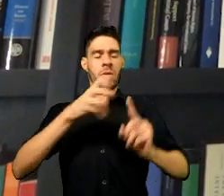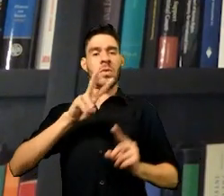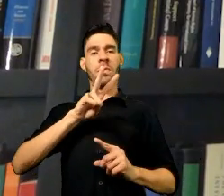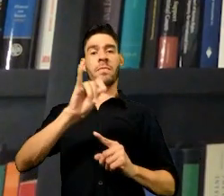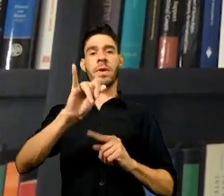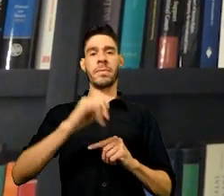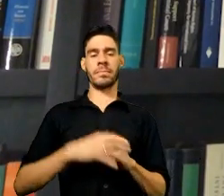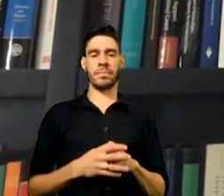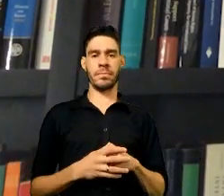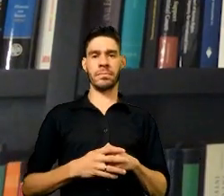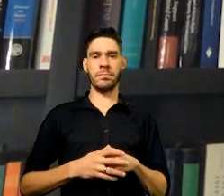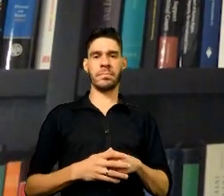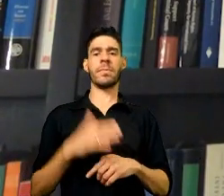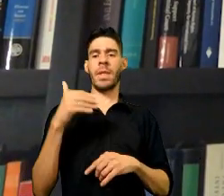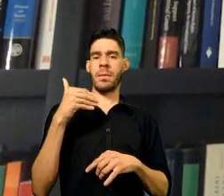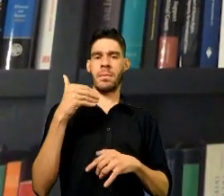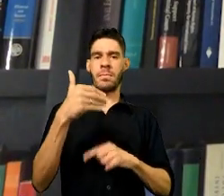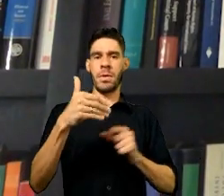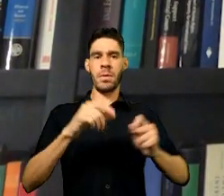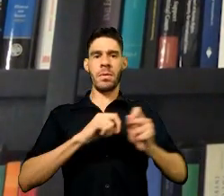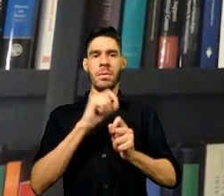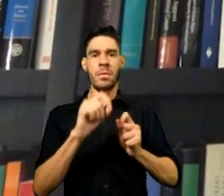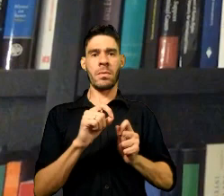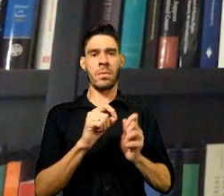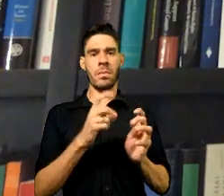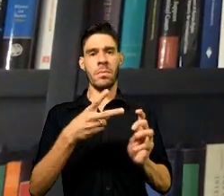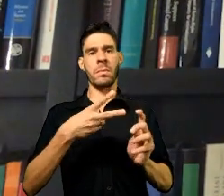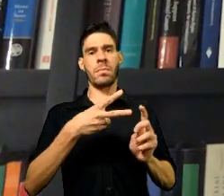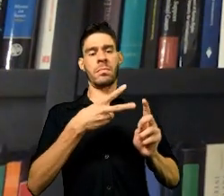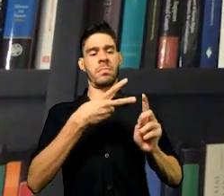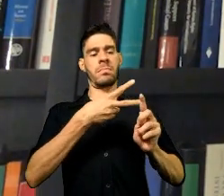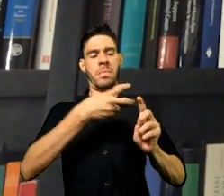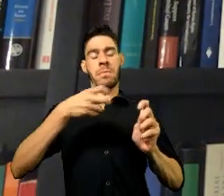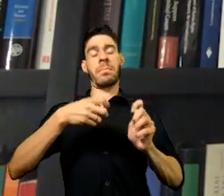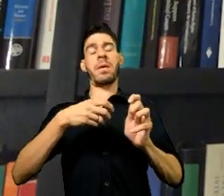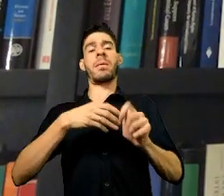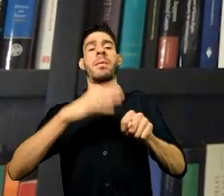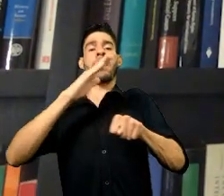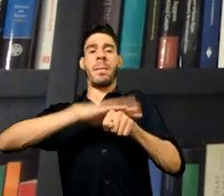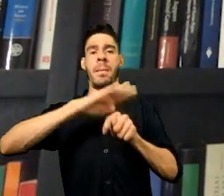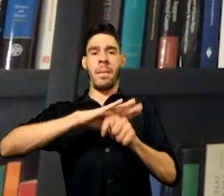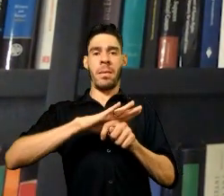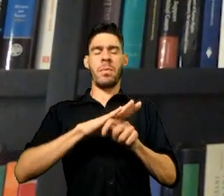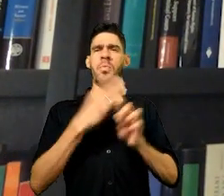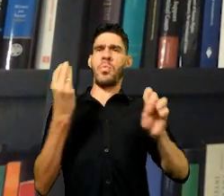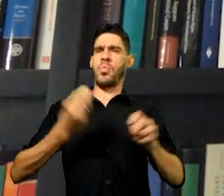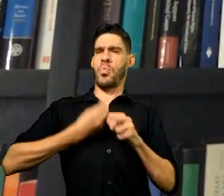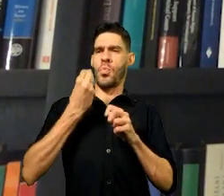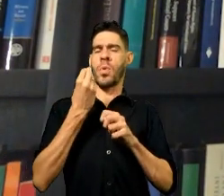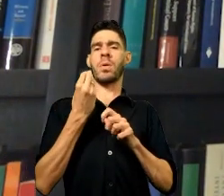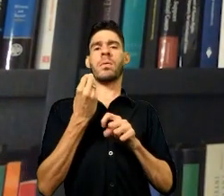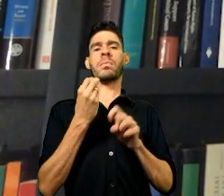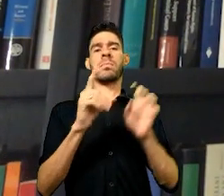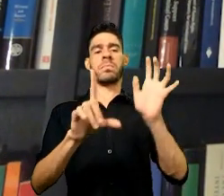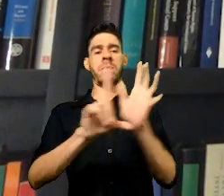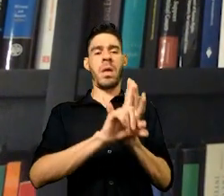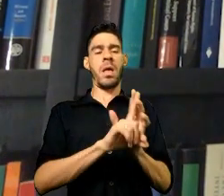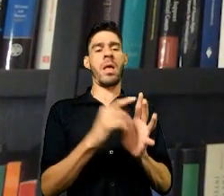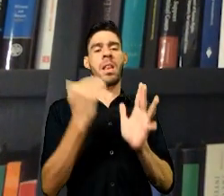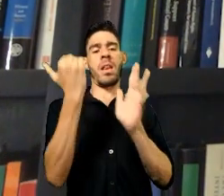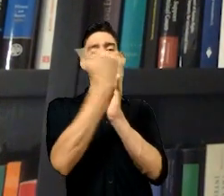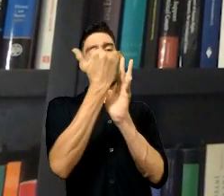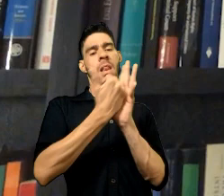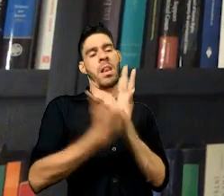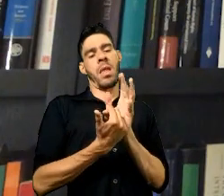será reconhecida. E aí partiremos para o reconhecimento propriamente dito. A